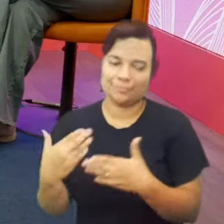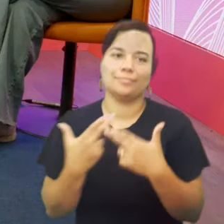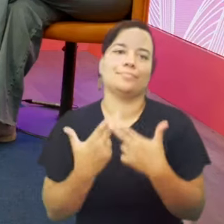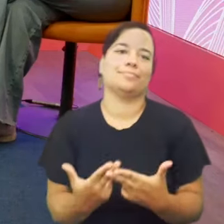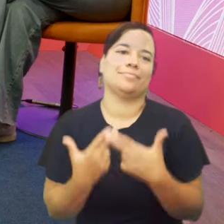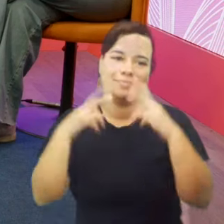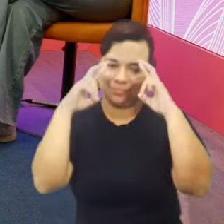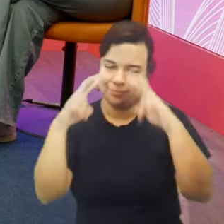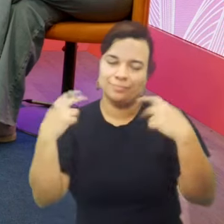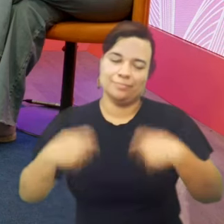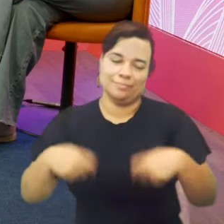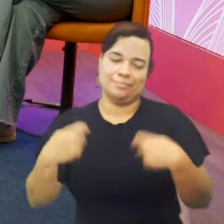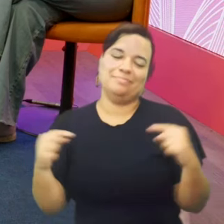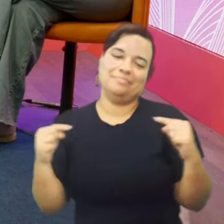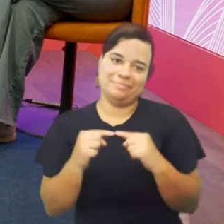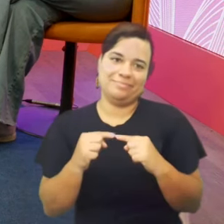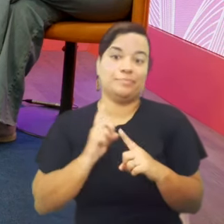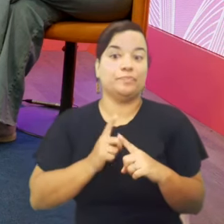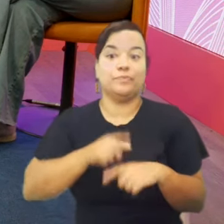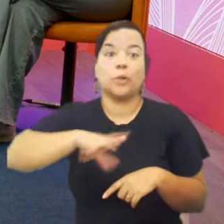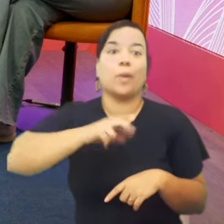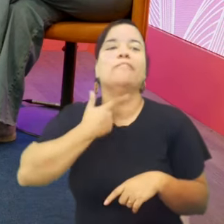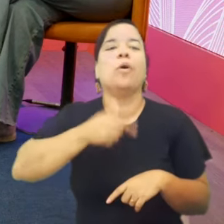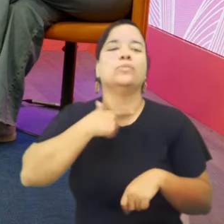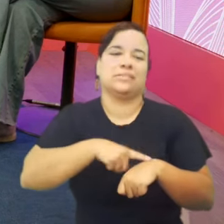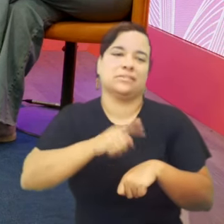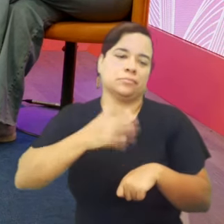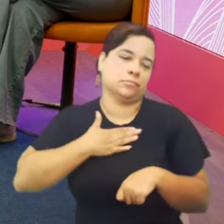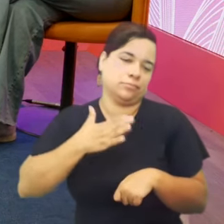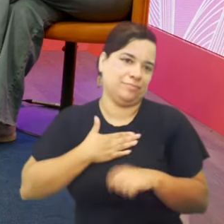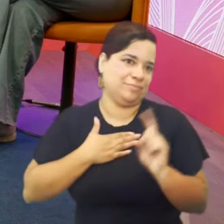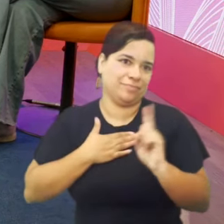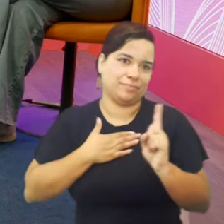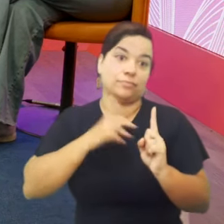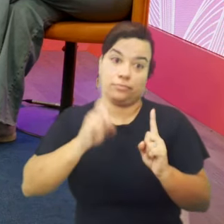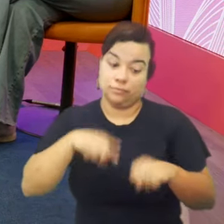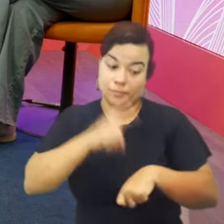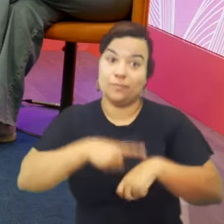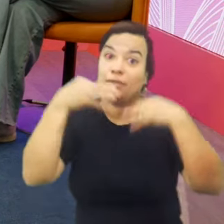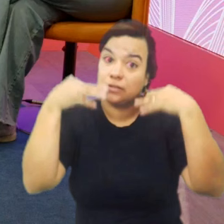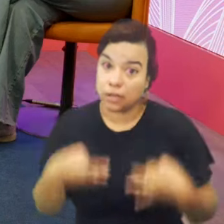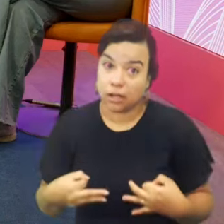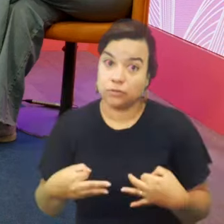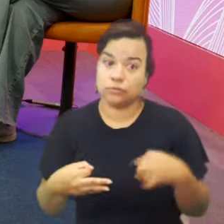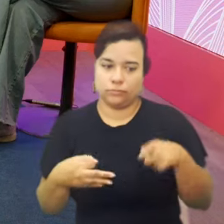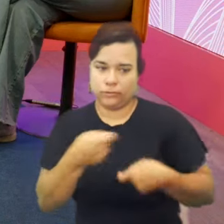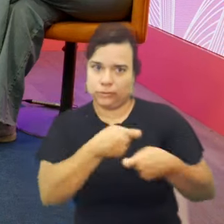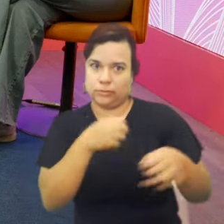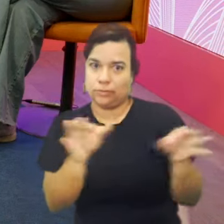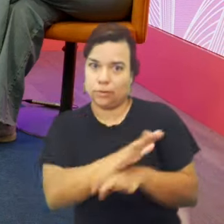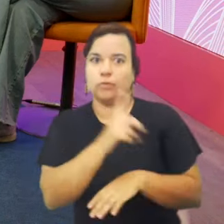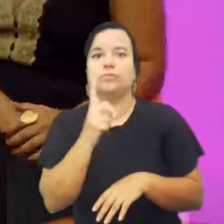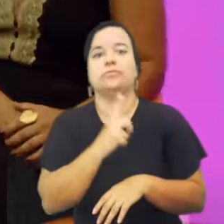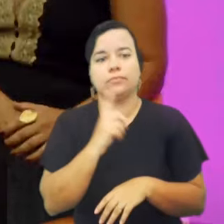as etapas. Exatamente. Porque não é no tempo que você quer. É no tempo que ele está pronto para isso. É. E existe